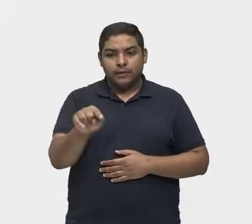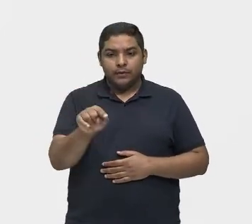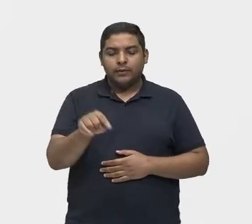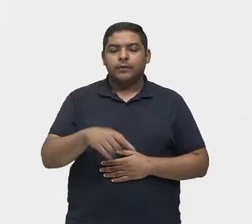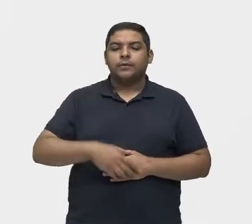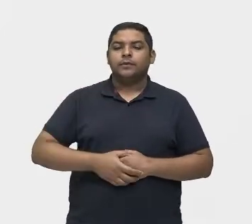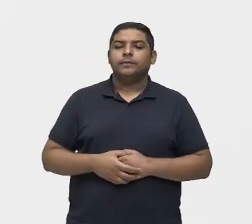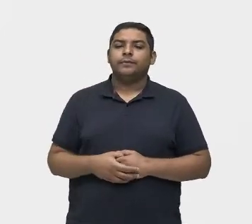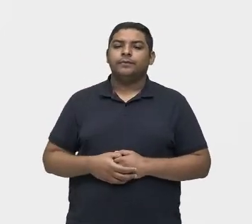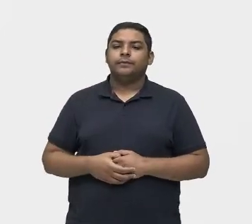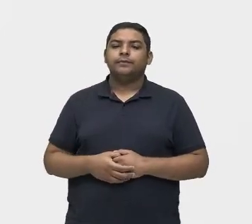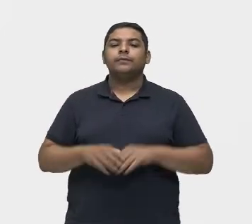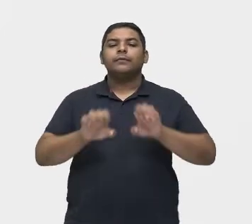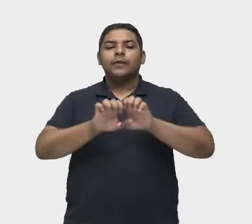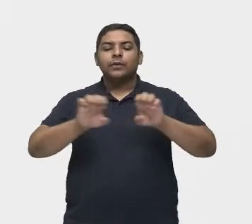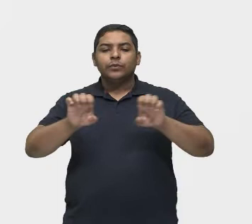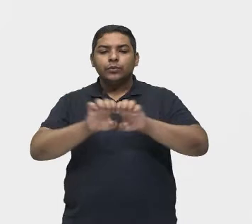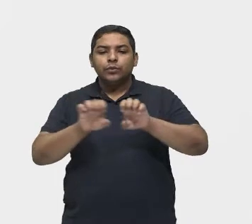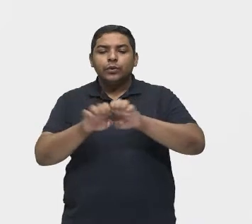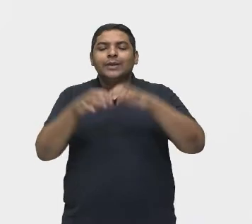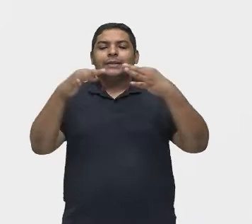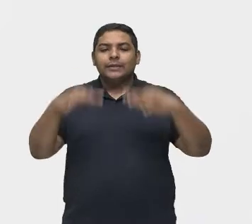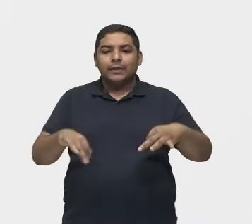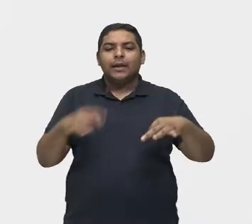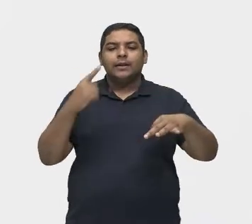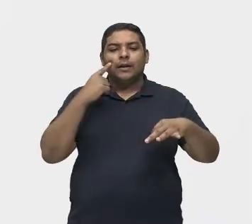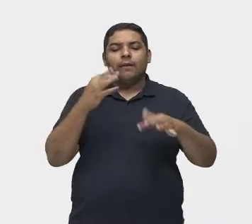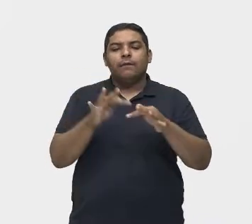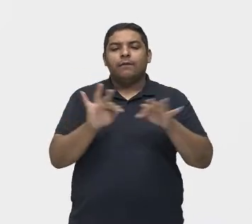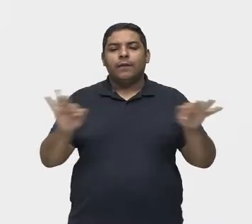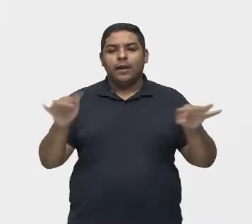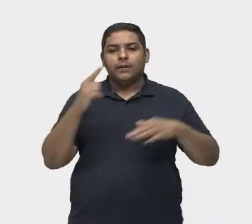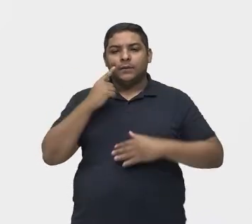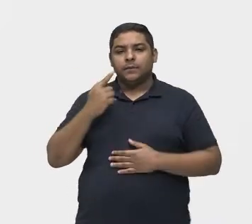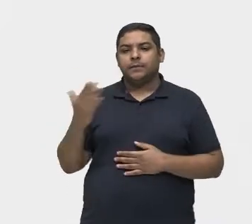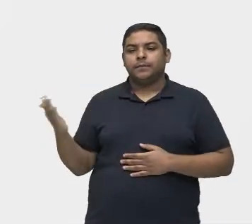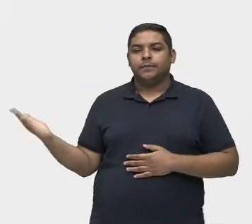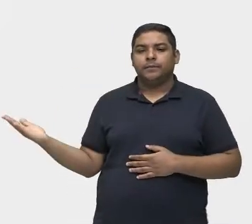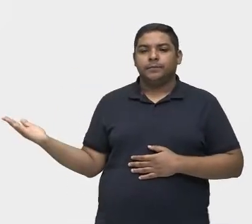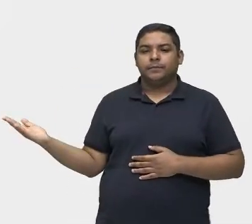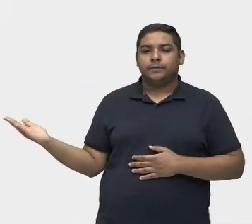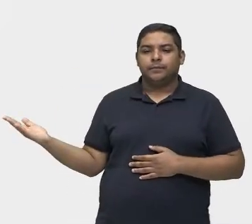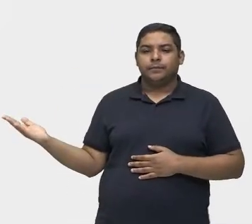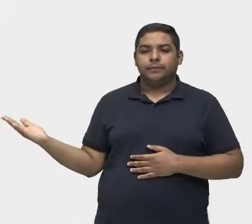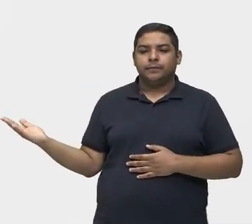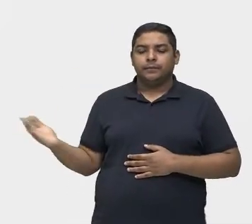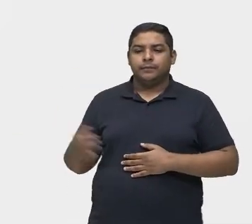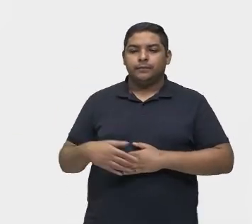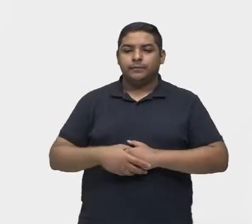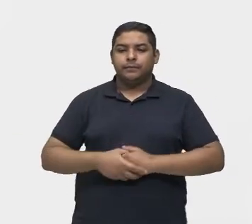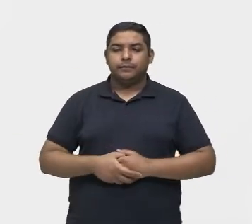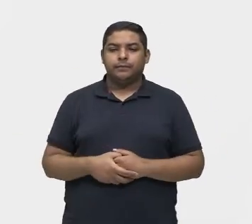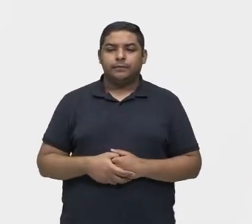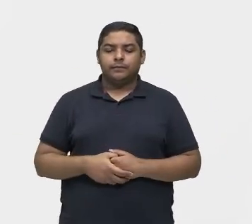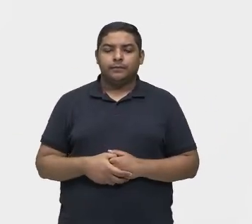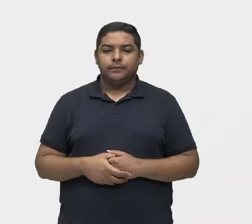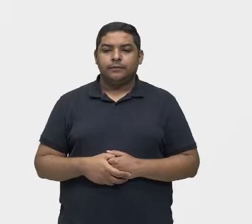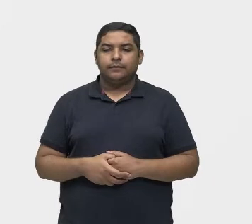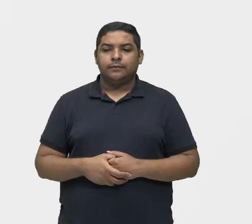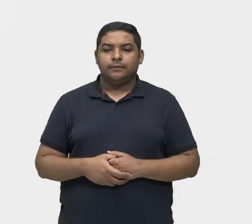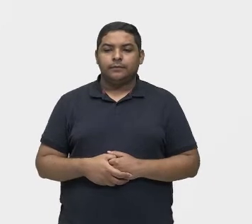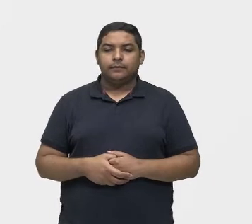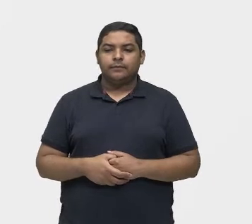só como ele segue a estrutura corretamente. Was Nath in her house this